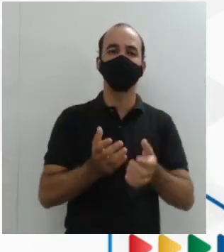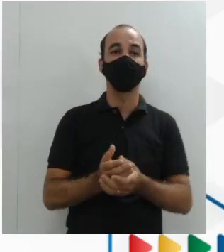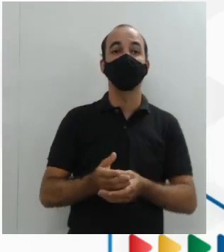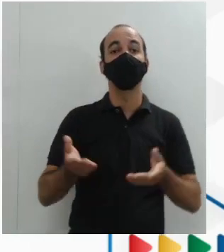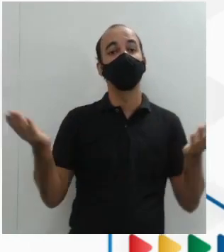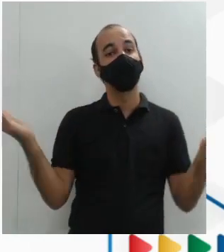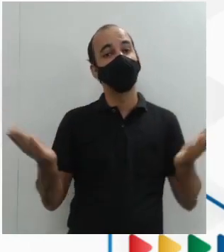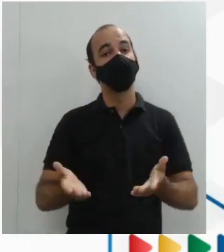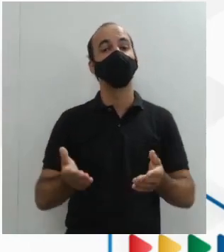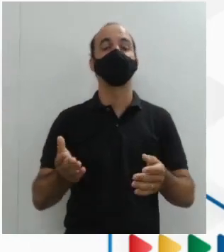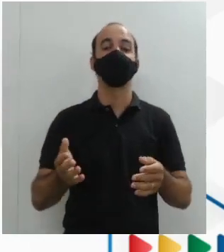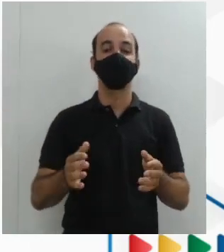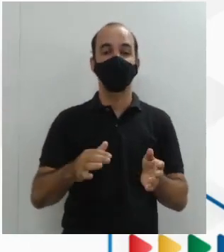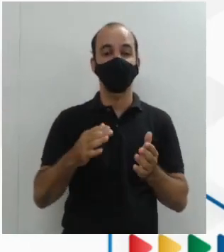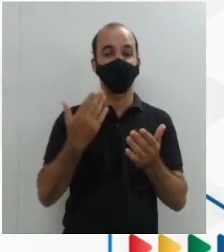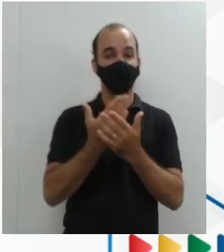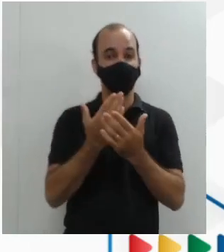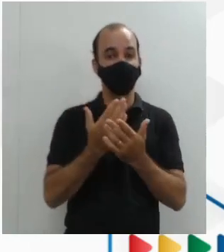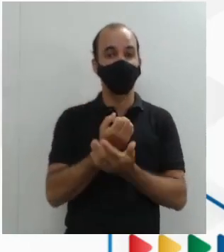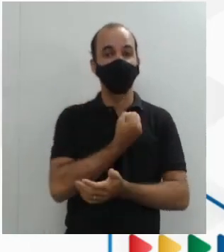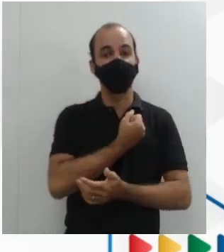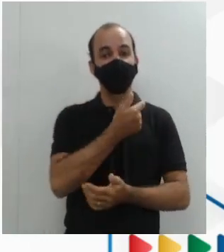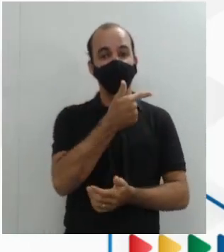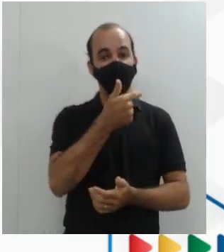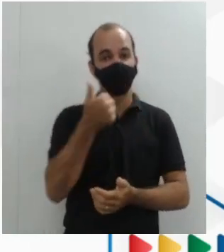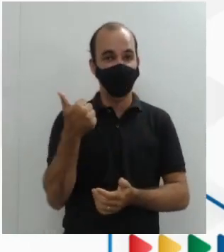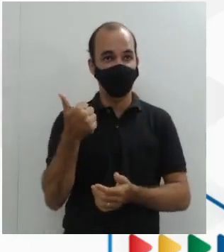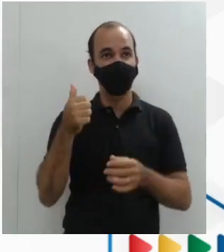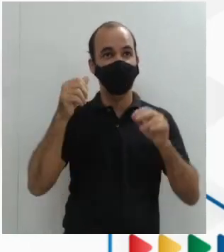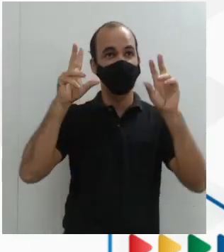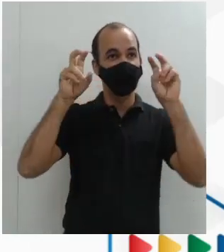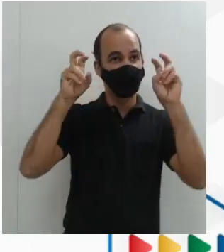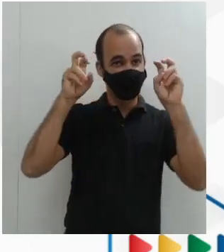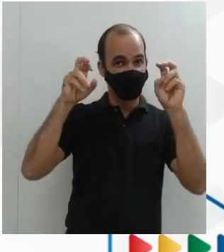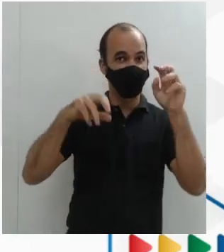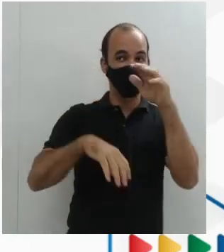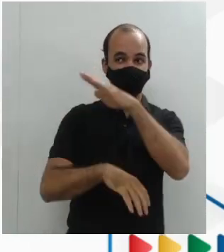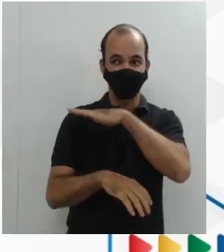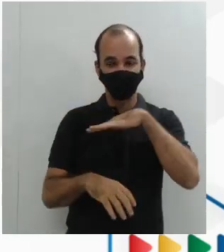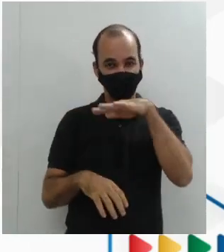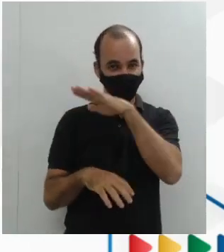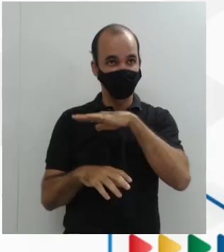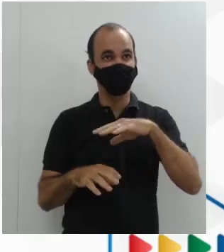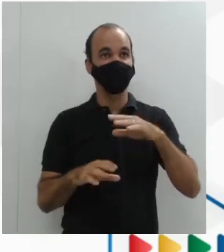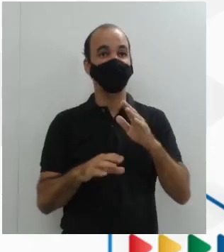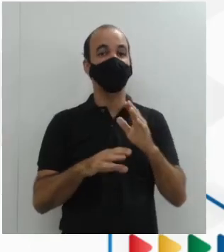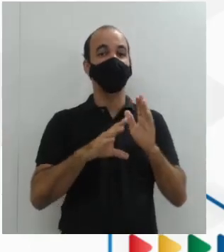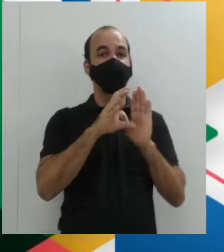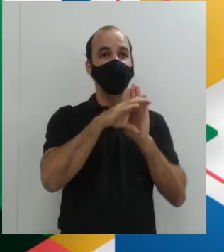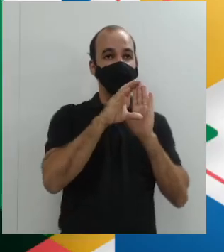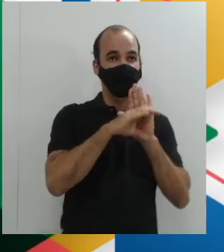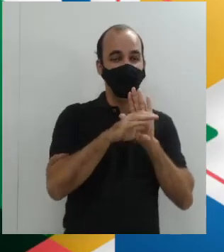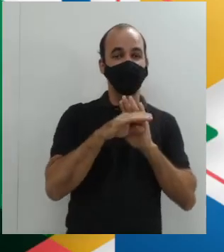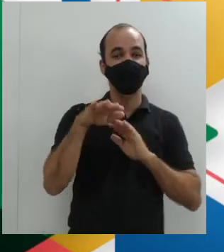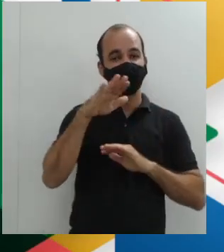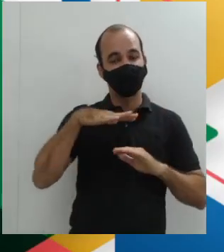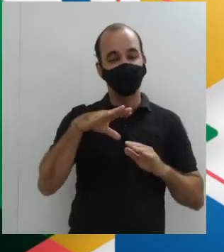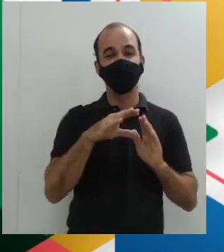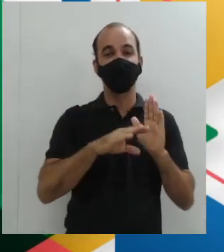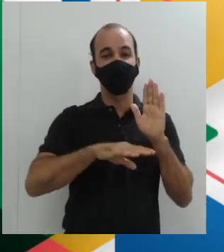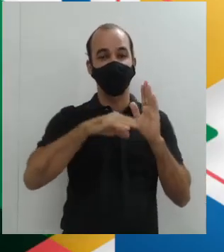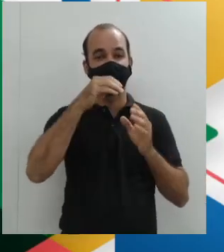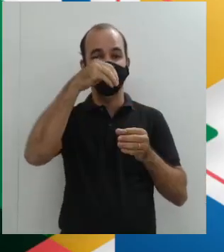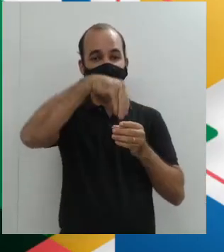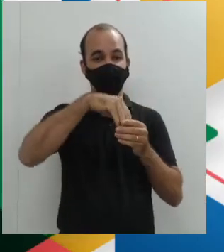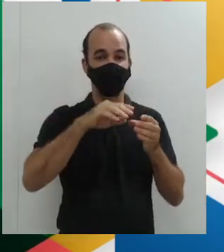é Conceitos e Propriedades do Cálculo de Área e Volume. Prismas, parte 2. Então, vamos embora, que o